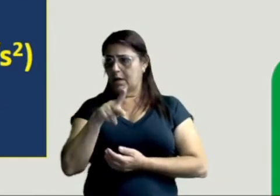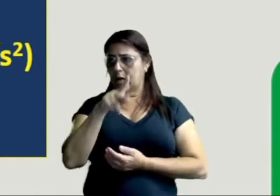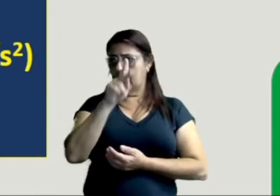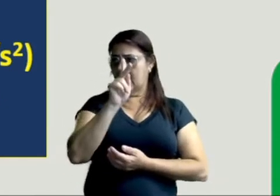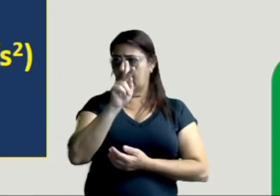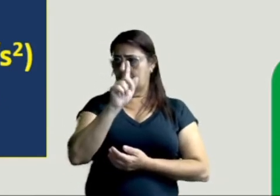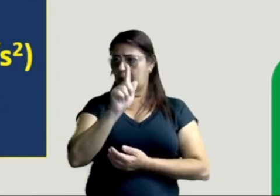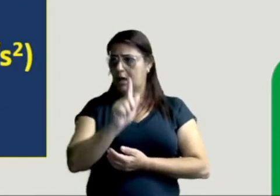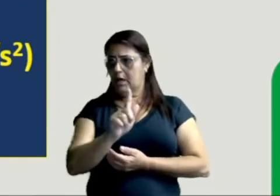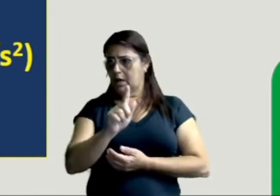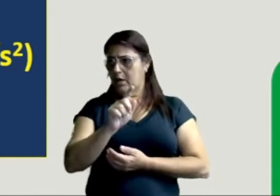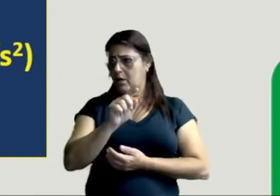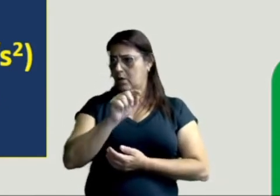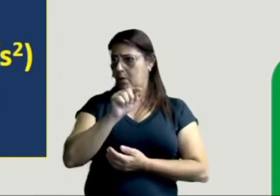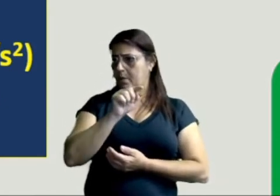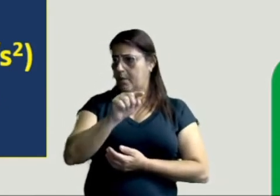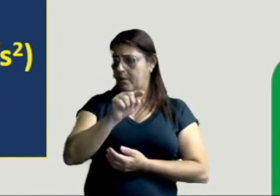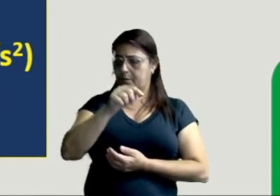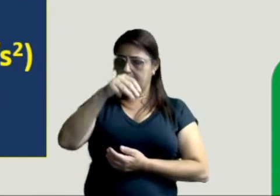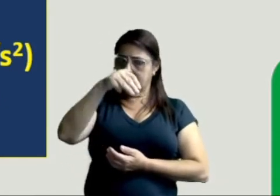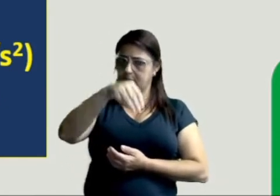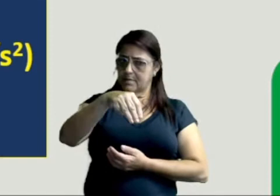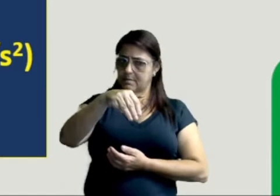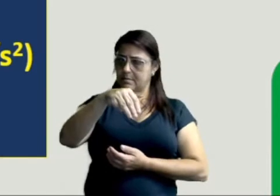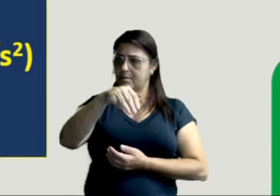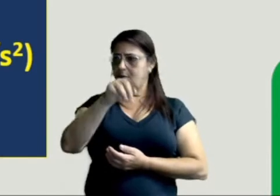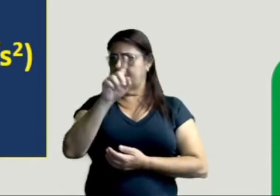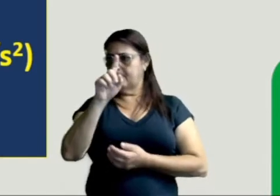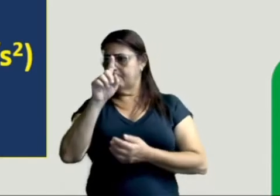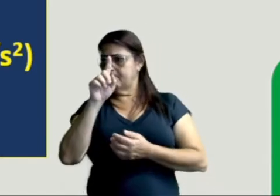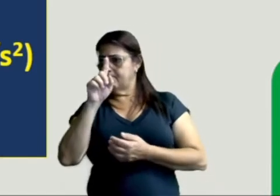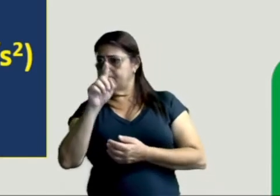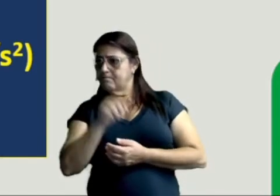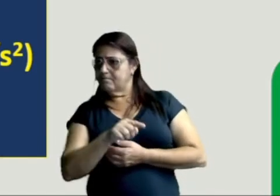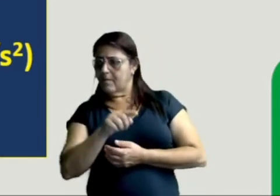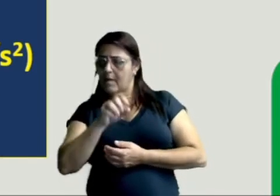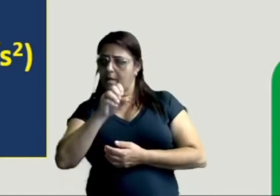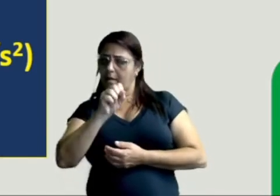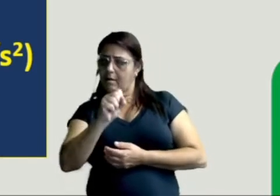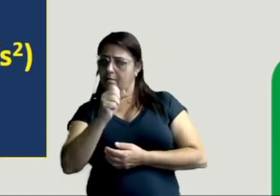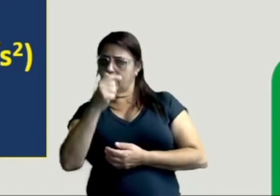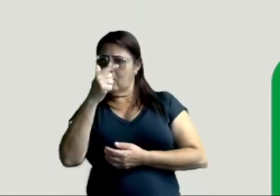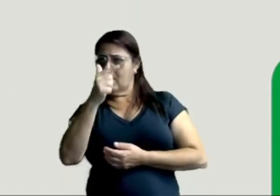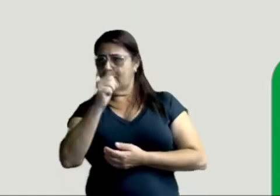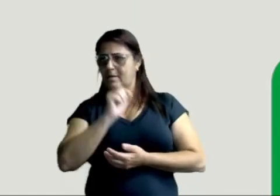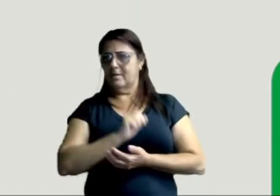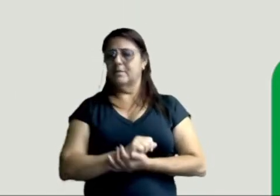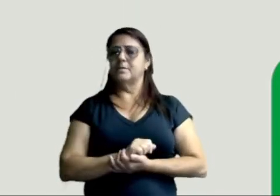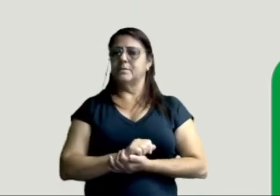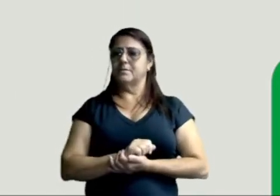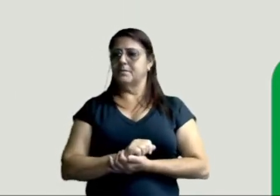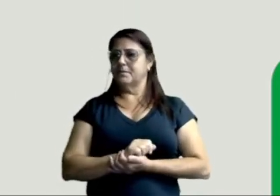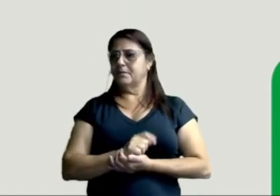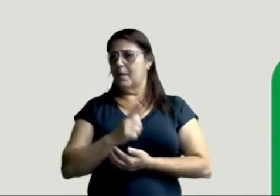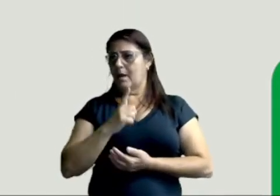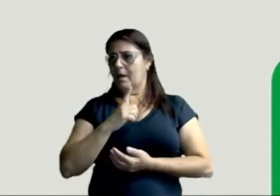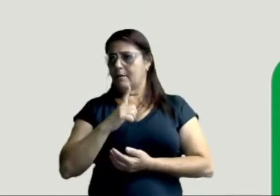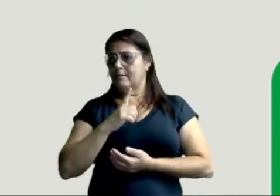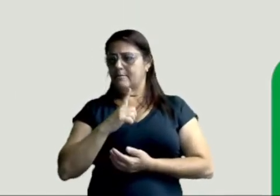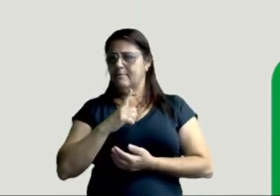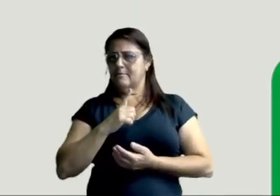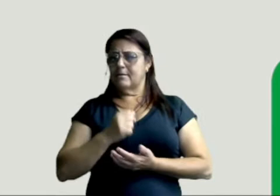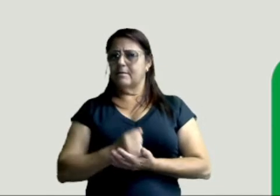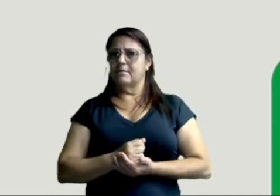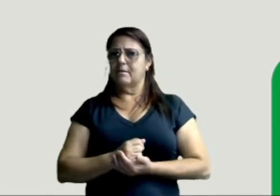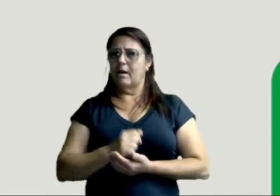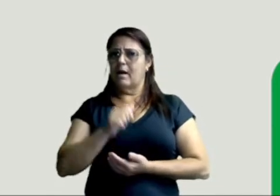módulo, tá? Da aceleração em metro por segundo e m é a massa do corpo, ok?